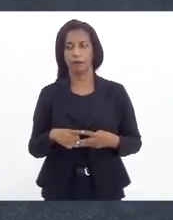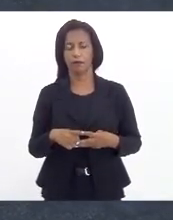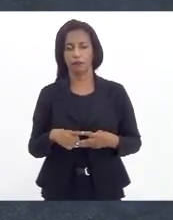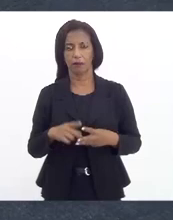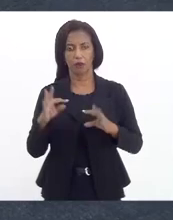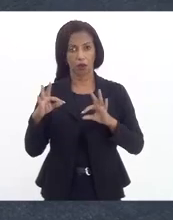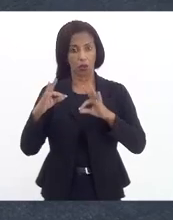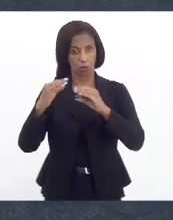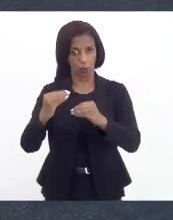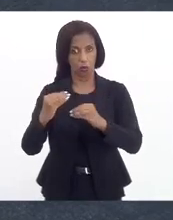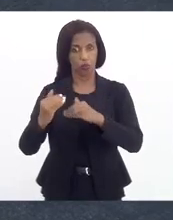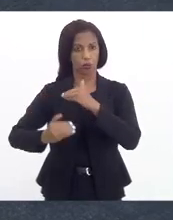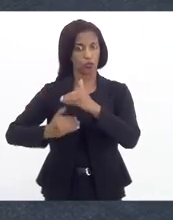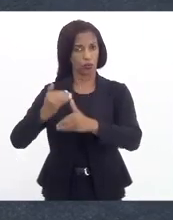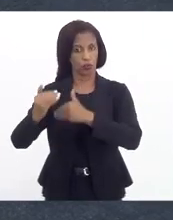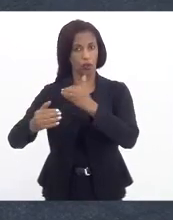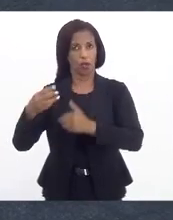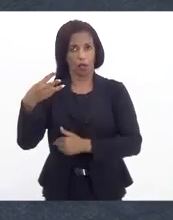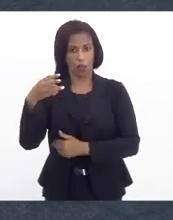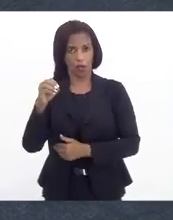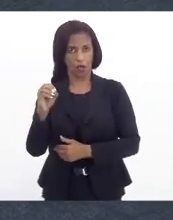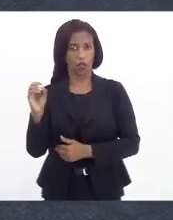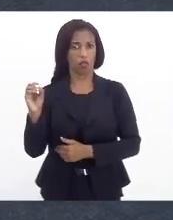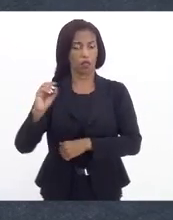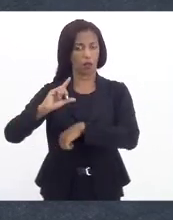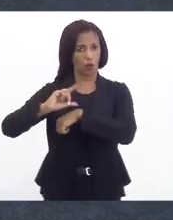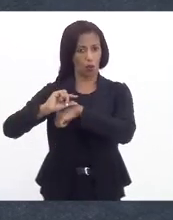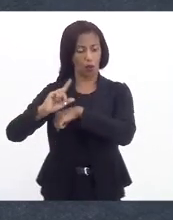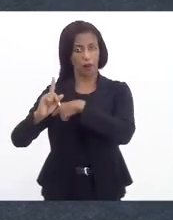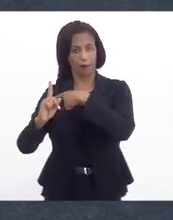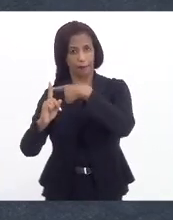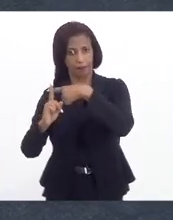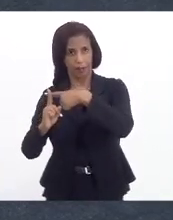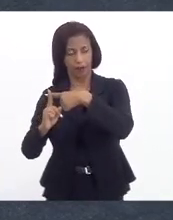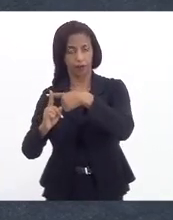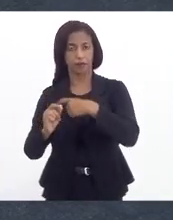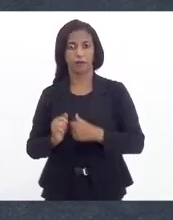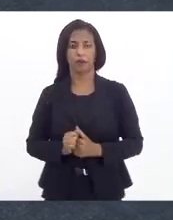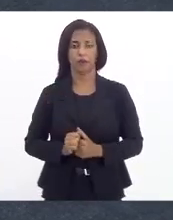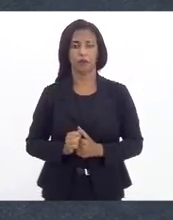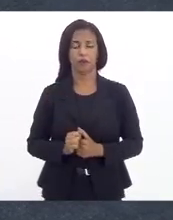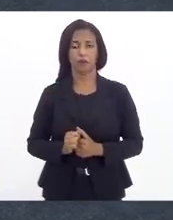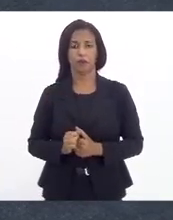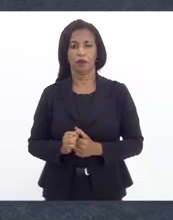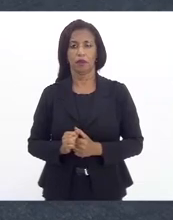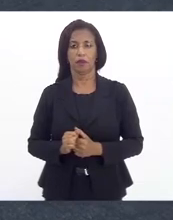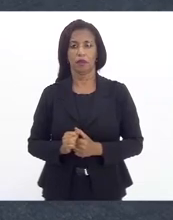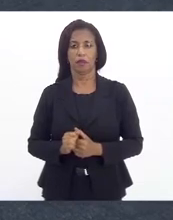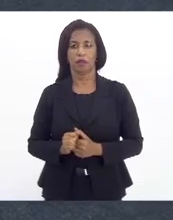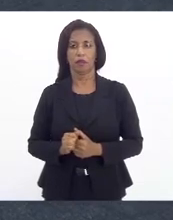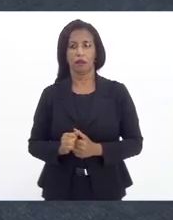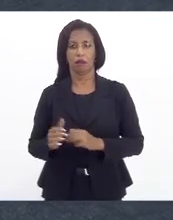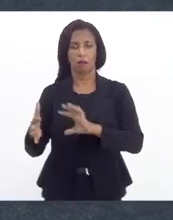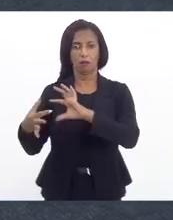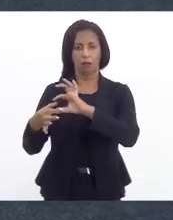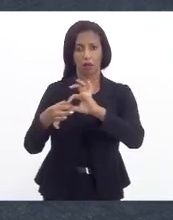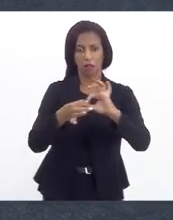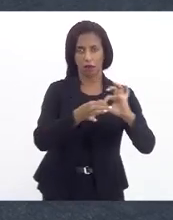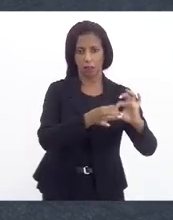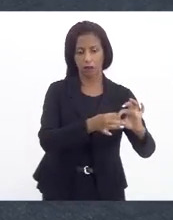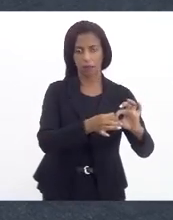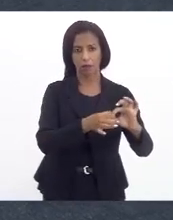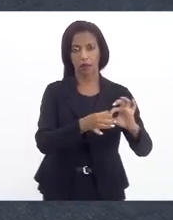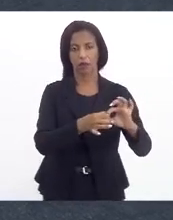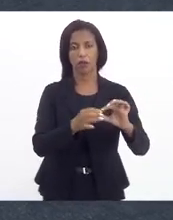todo o processo das 30 horas, mais os elementos elencados